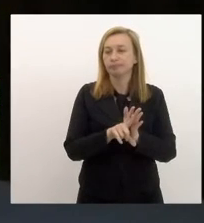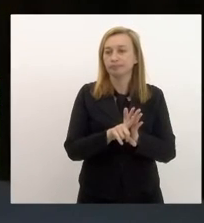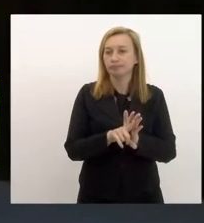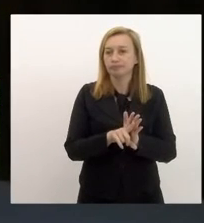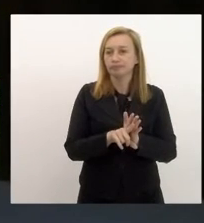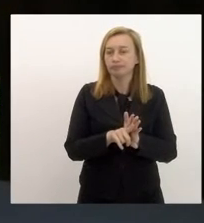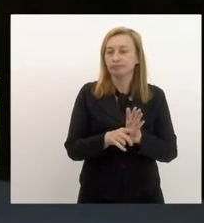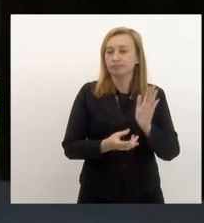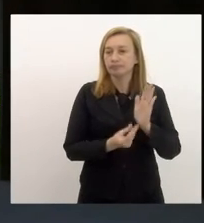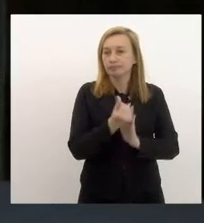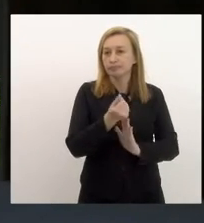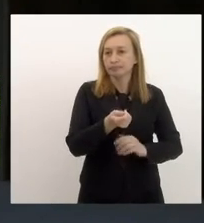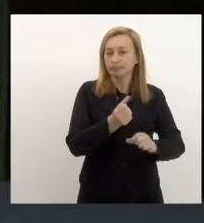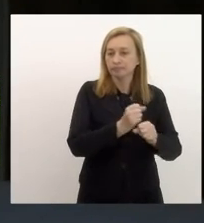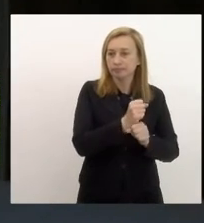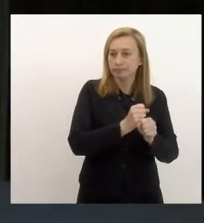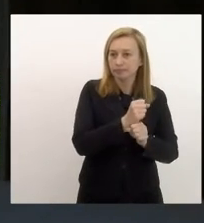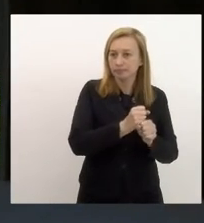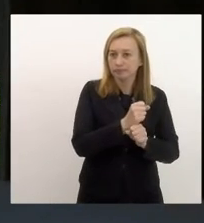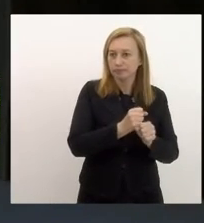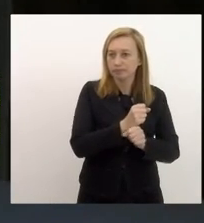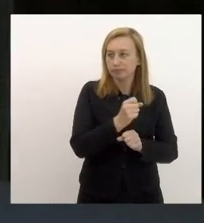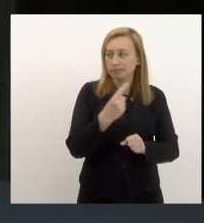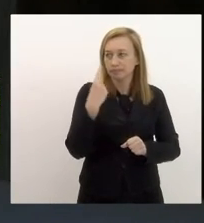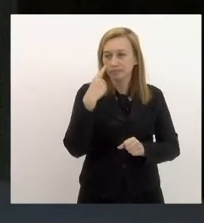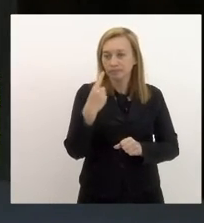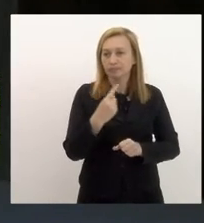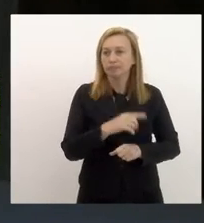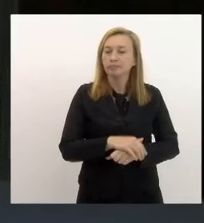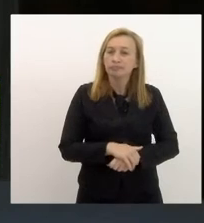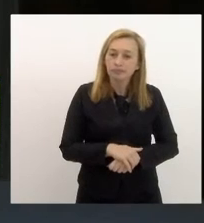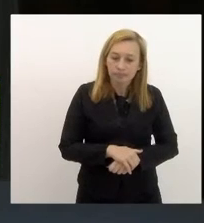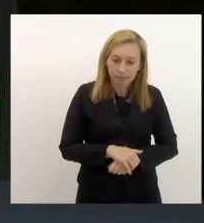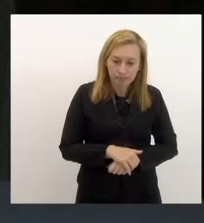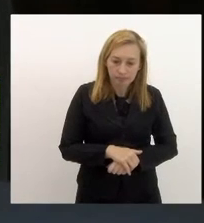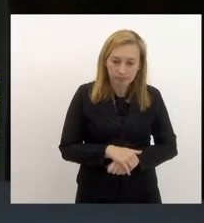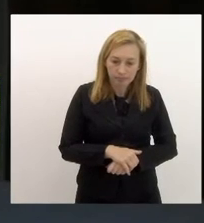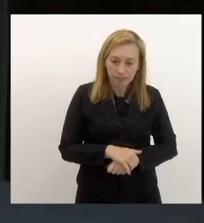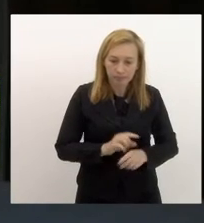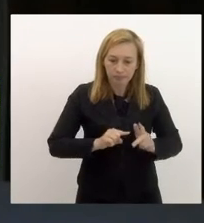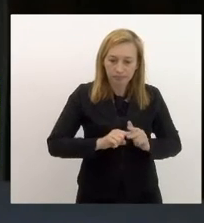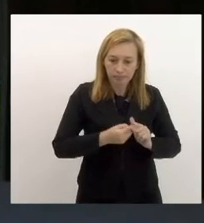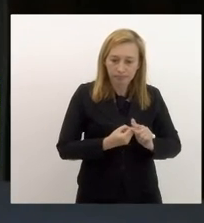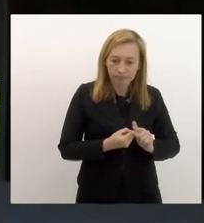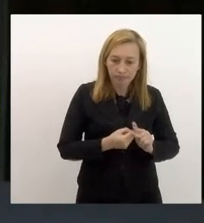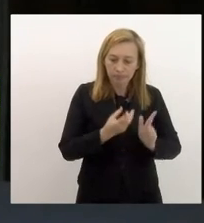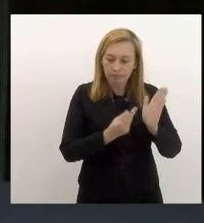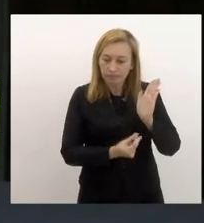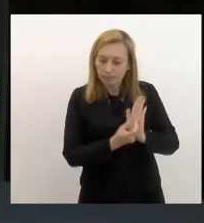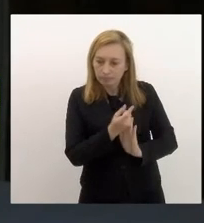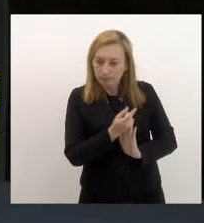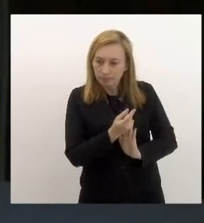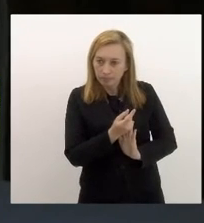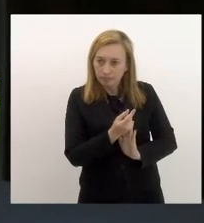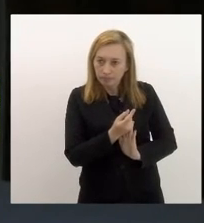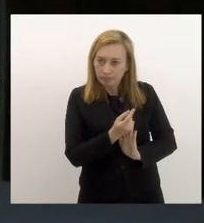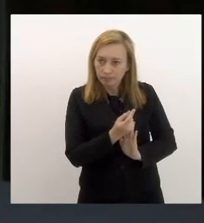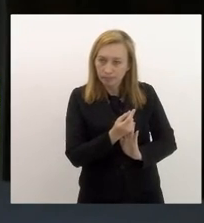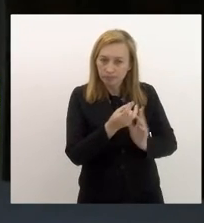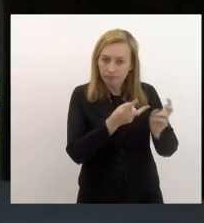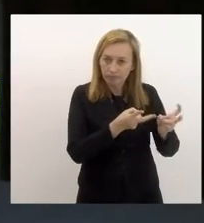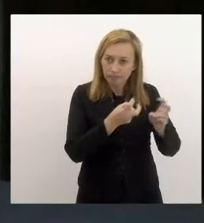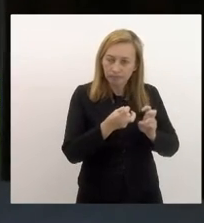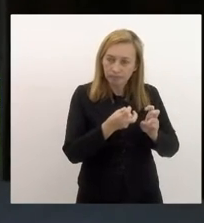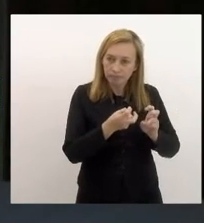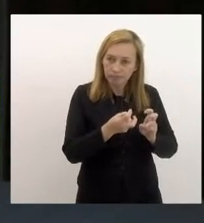o qual vai vamos encaminhar o projeto na semana que vem para essa casa esses ajustes orçamentários ou seja essas ações